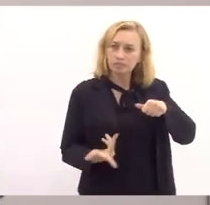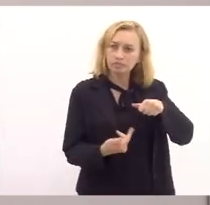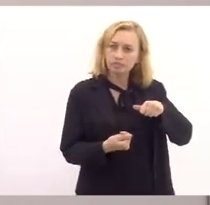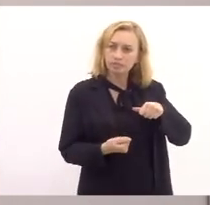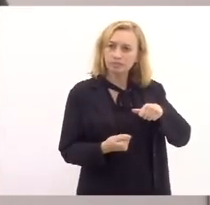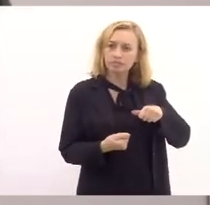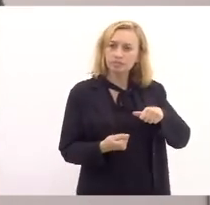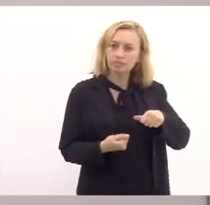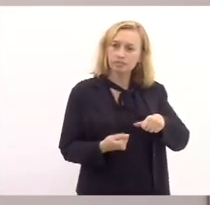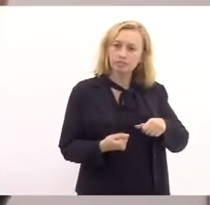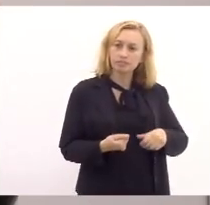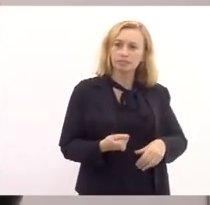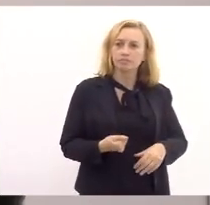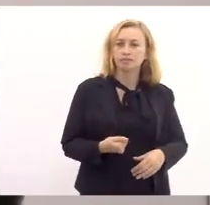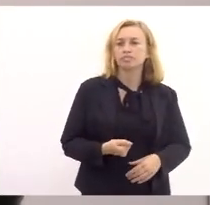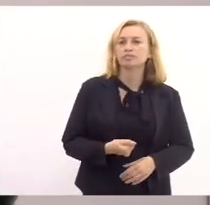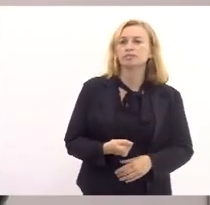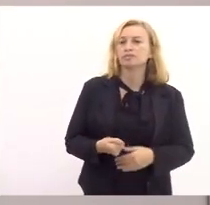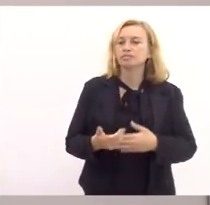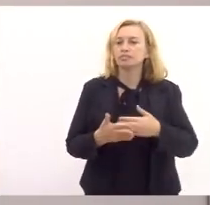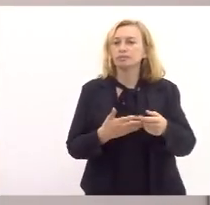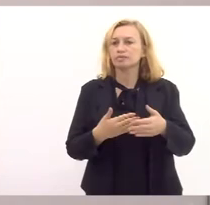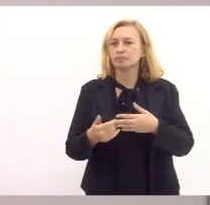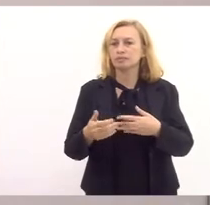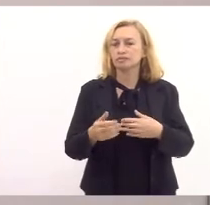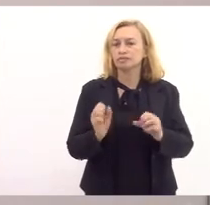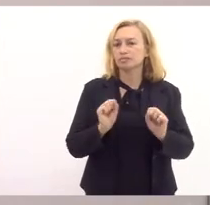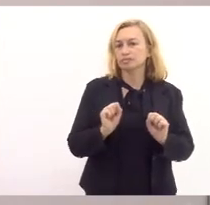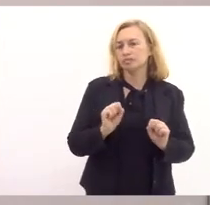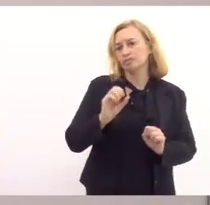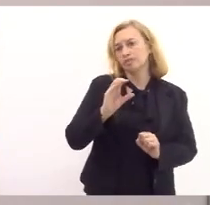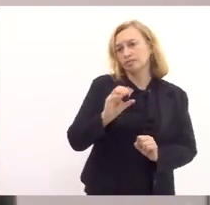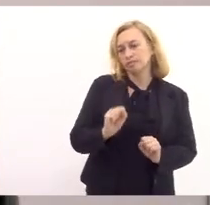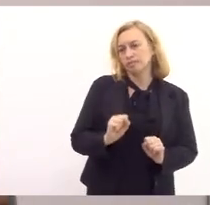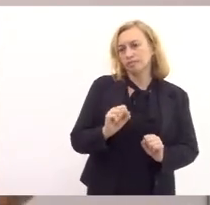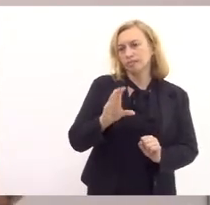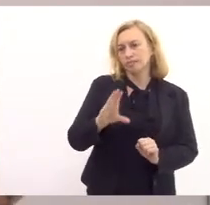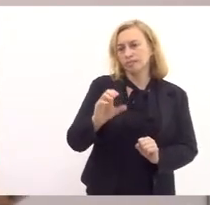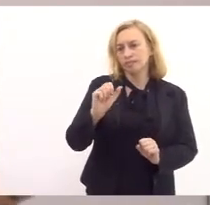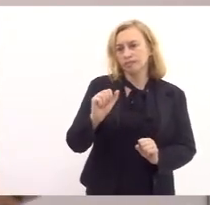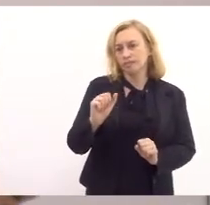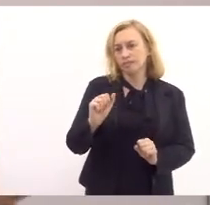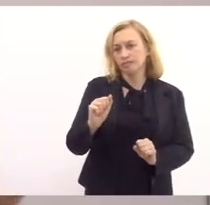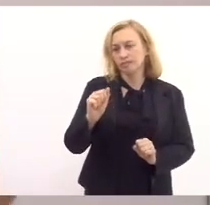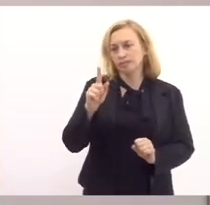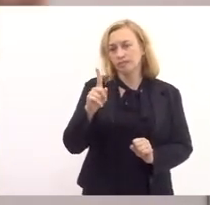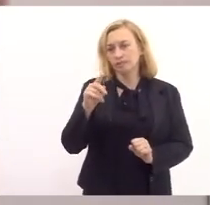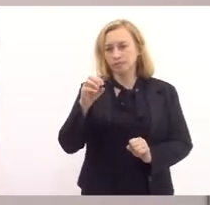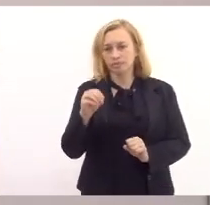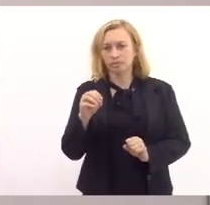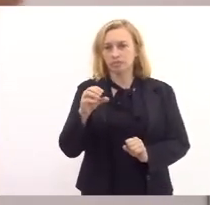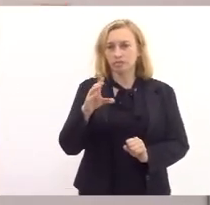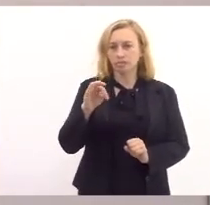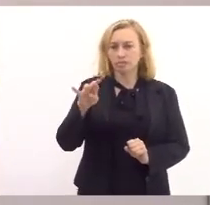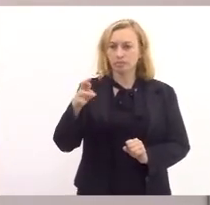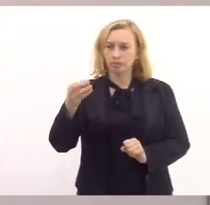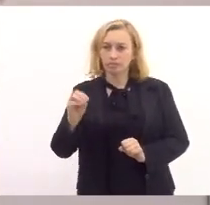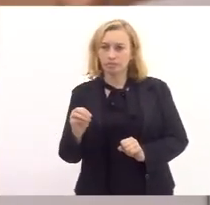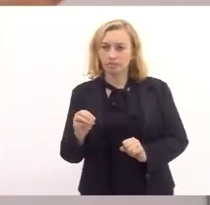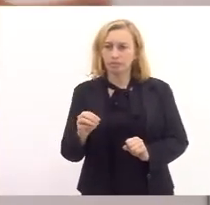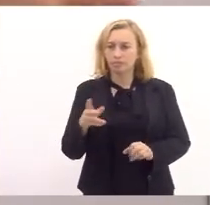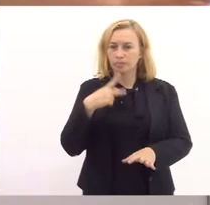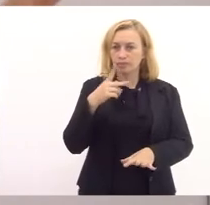a exceção seja o cargo comissionado, ela não vai funcionar para valer. Quando eu brinquei aqui de falar está